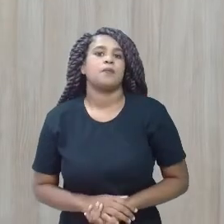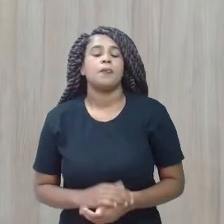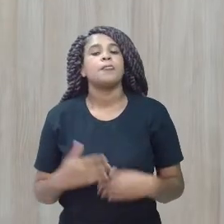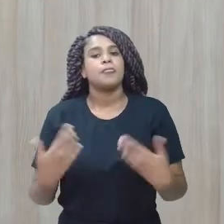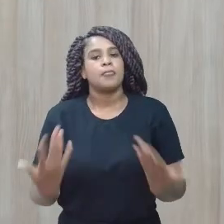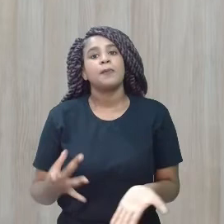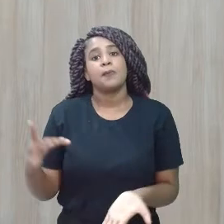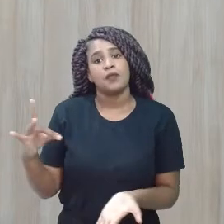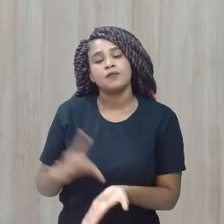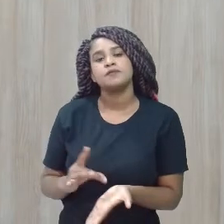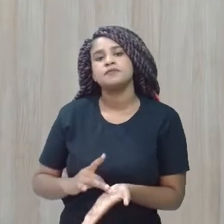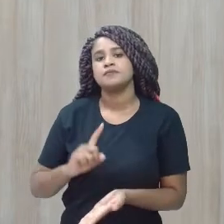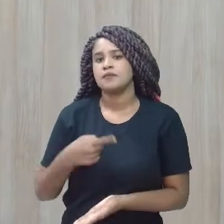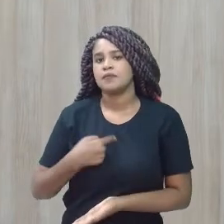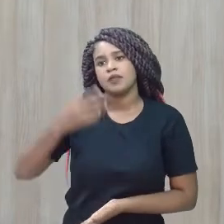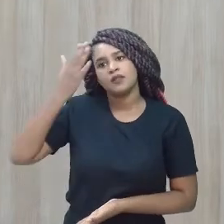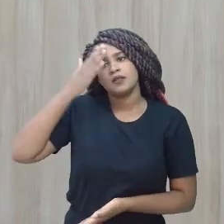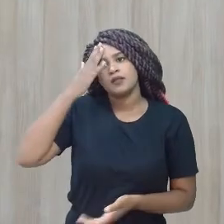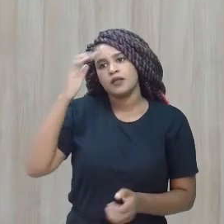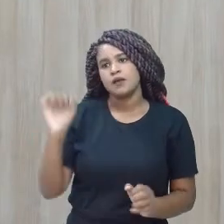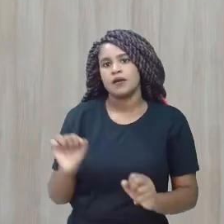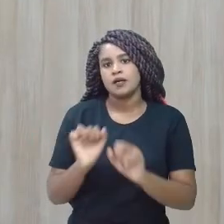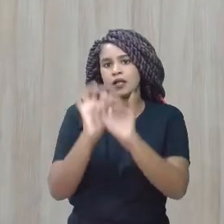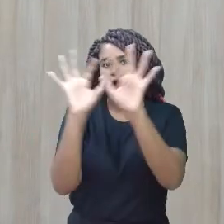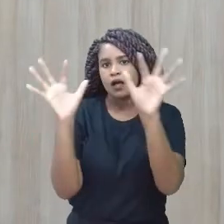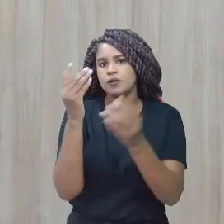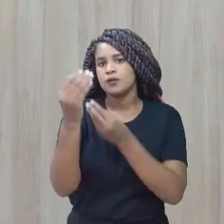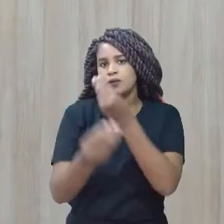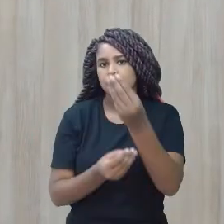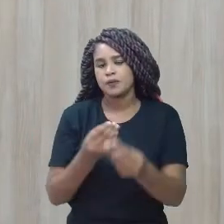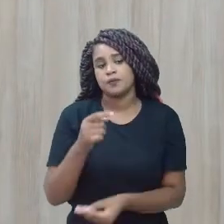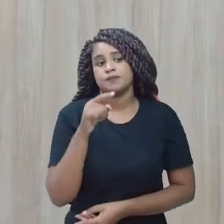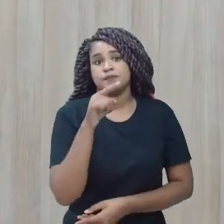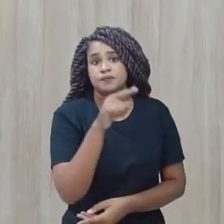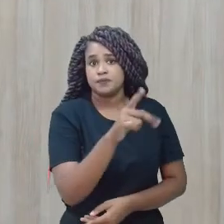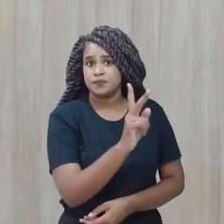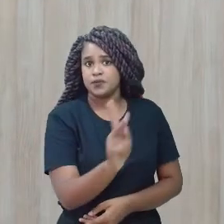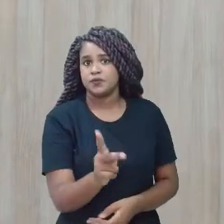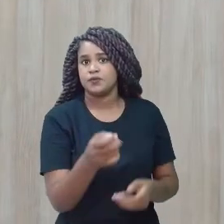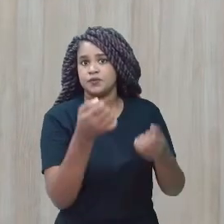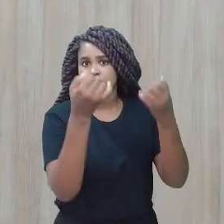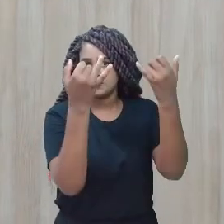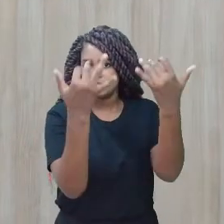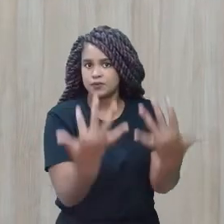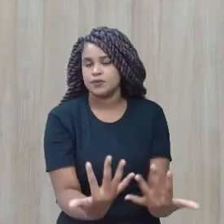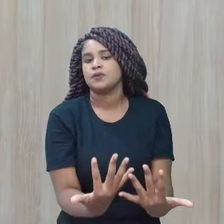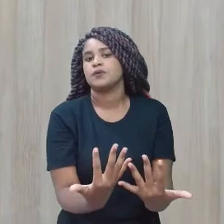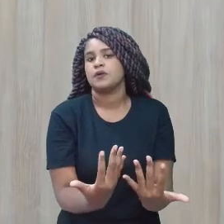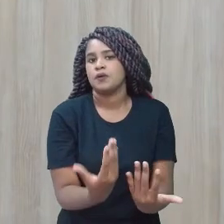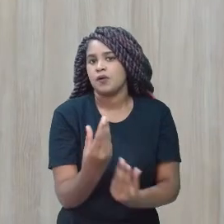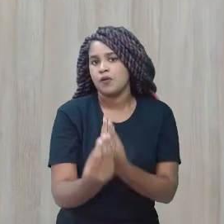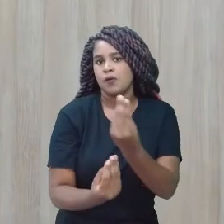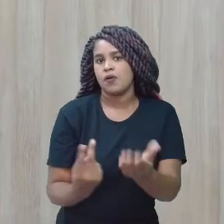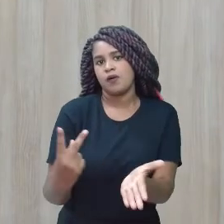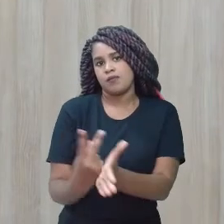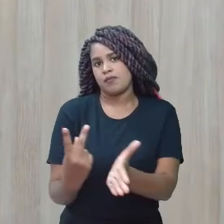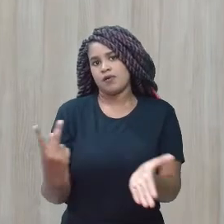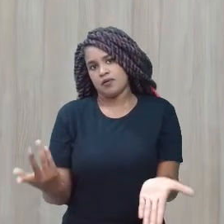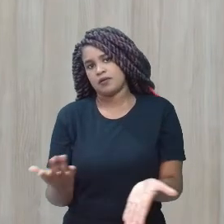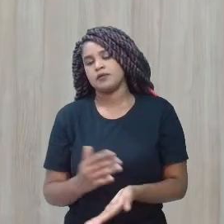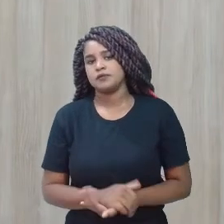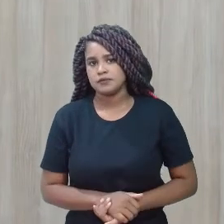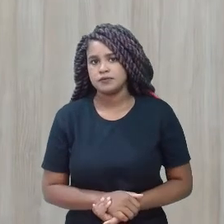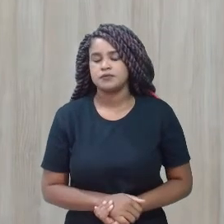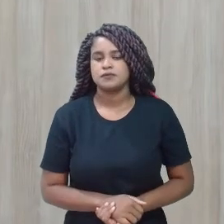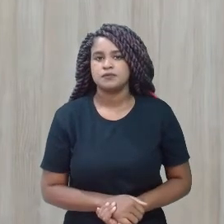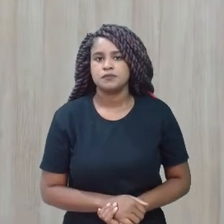a gente entendeu aí direitinho, né? Muito boa a explicação do professor Gilson, como é dado esse ciclo, né,